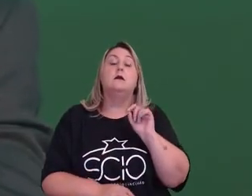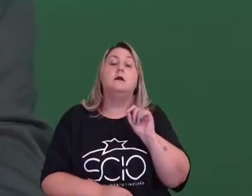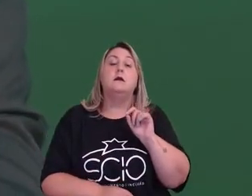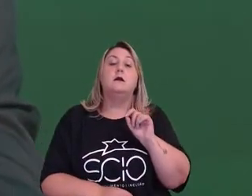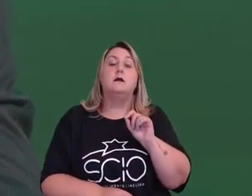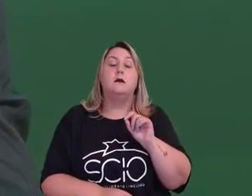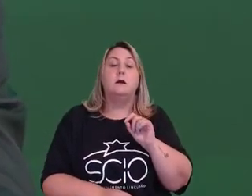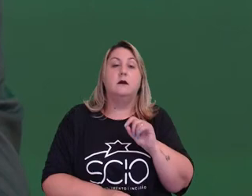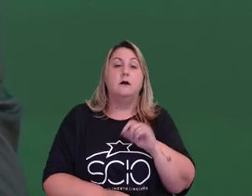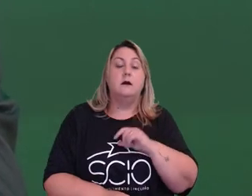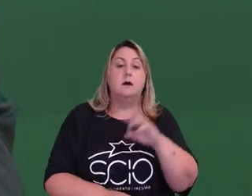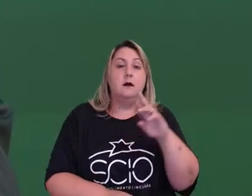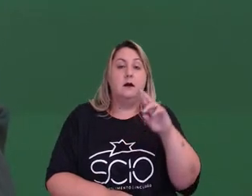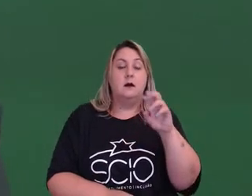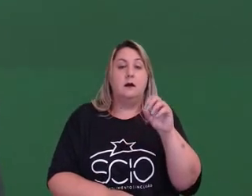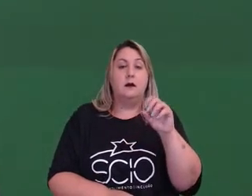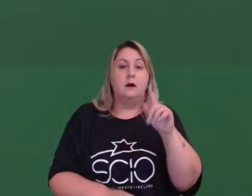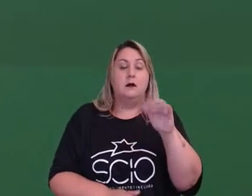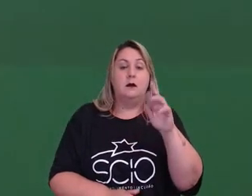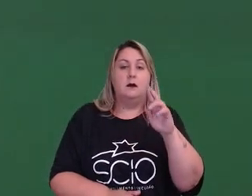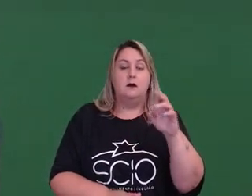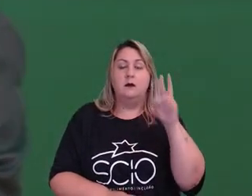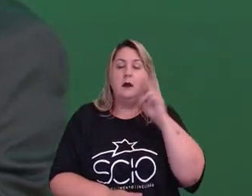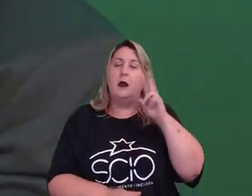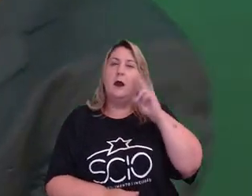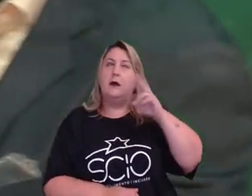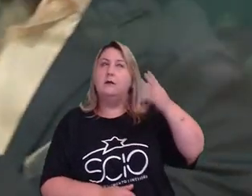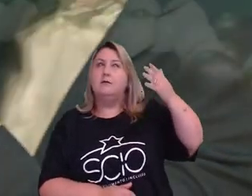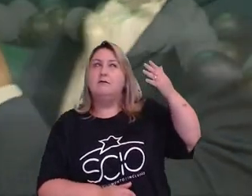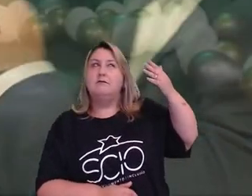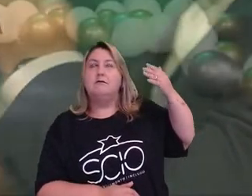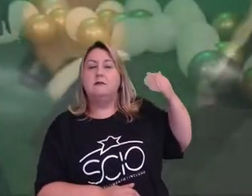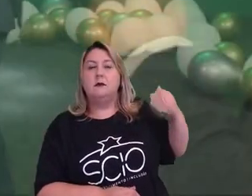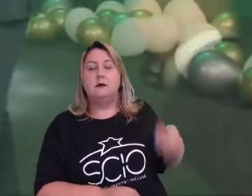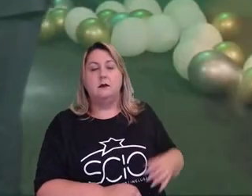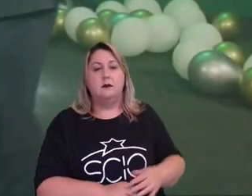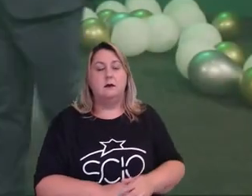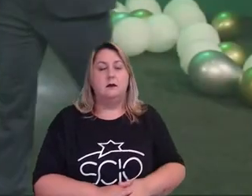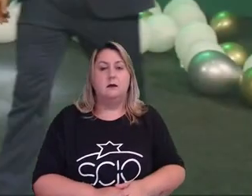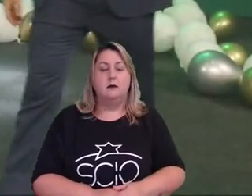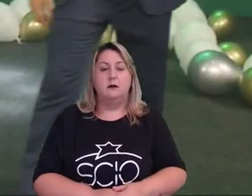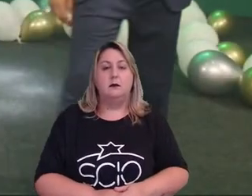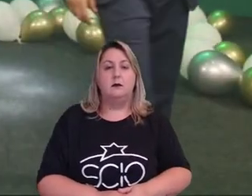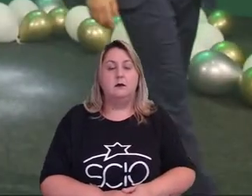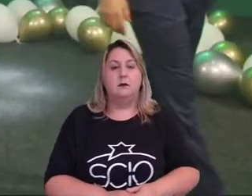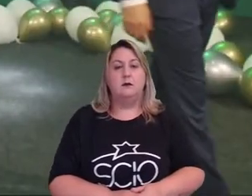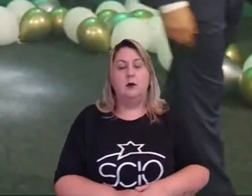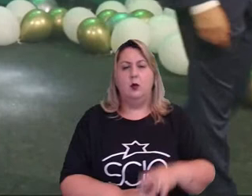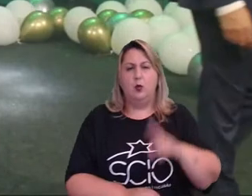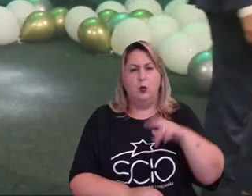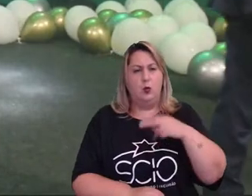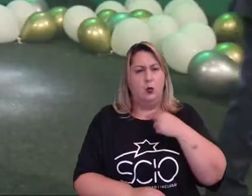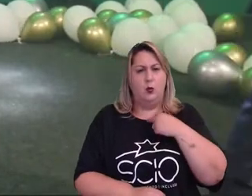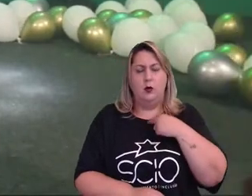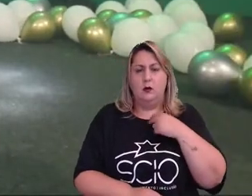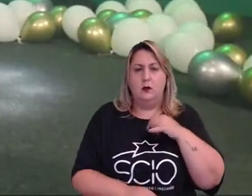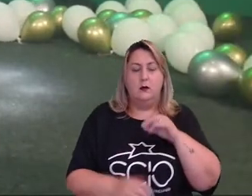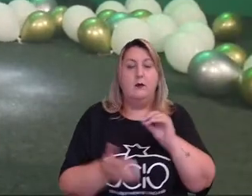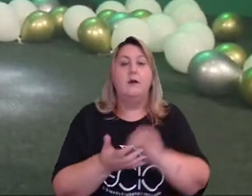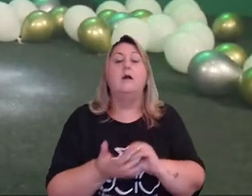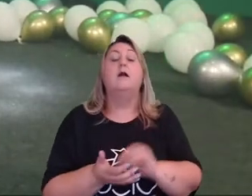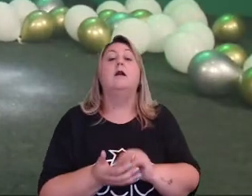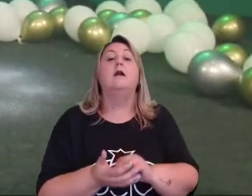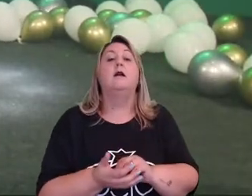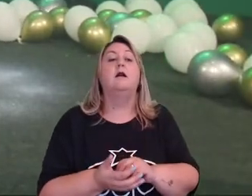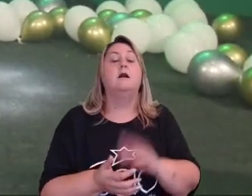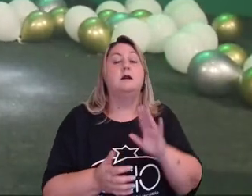vocês, mexendo com a nossa lembrança, Roger Flores. Lembrando mais um modão, essa nunca pode faltar. Já sei que a galera